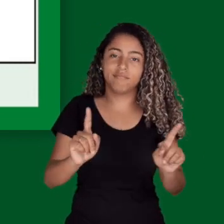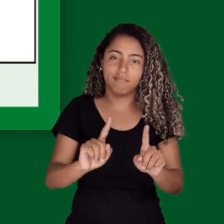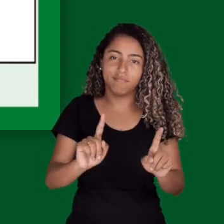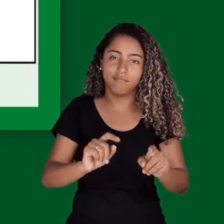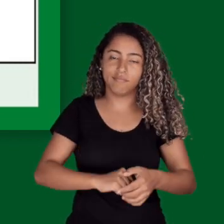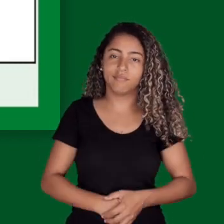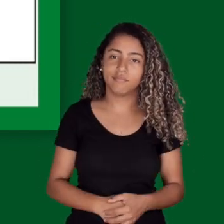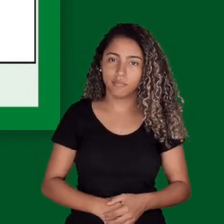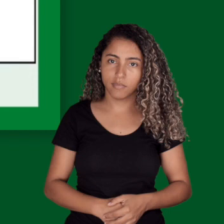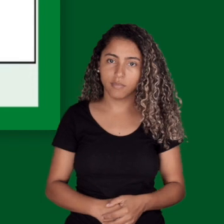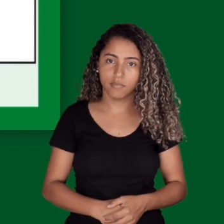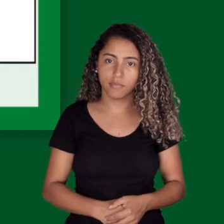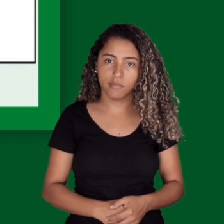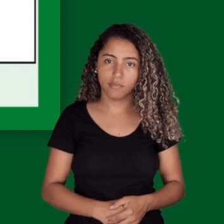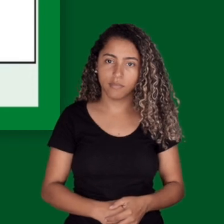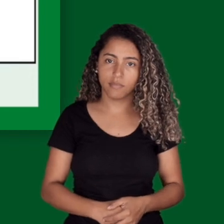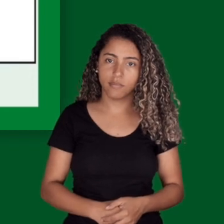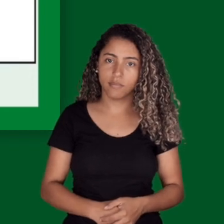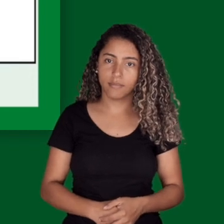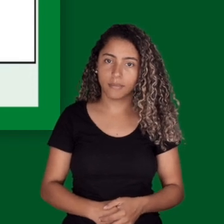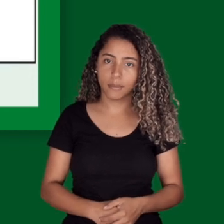dedo.